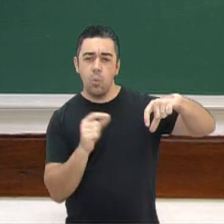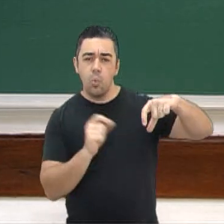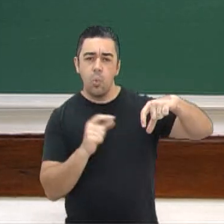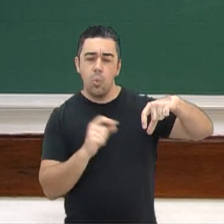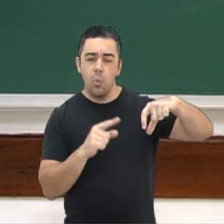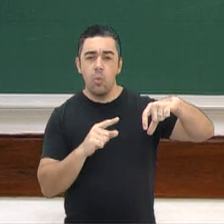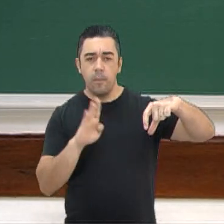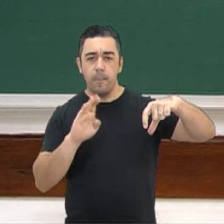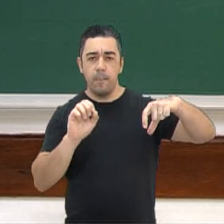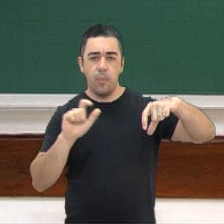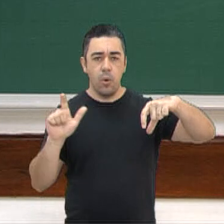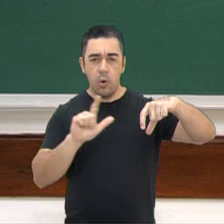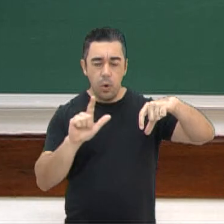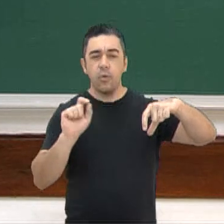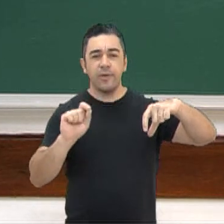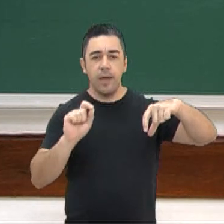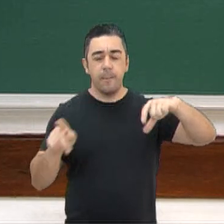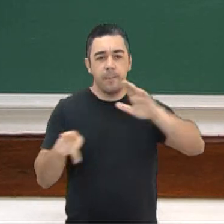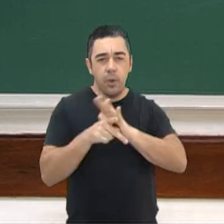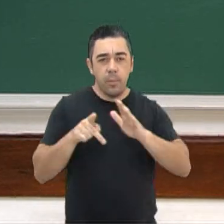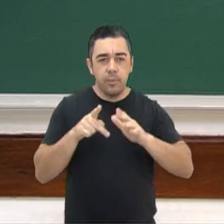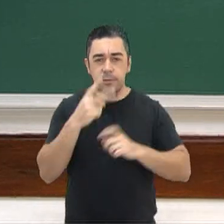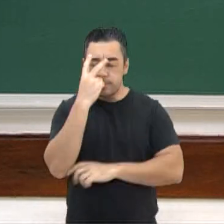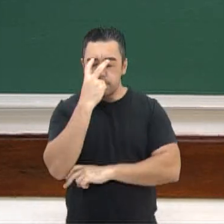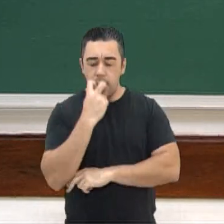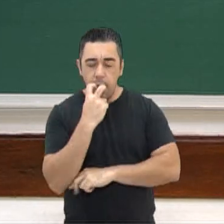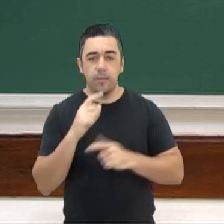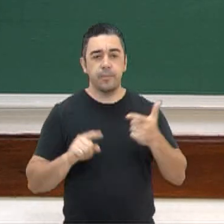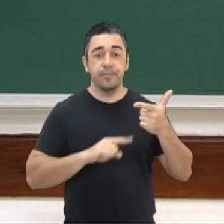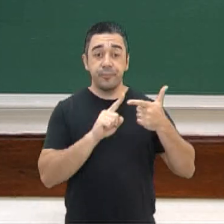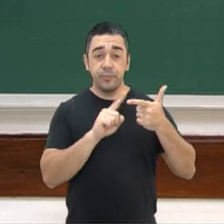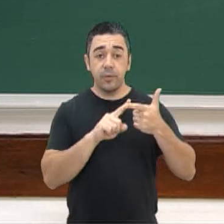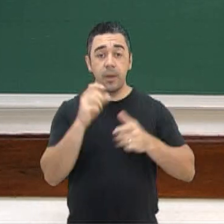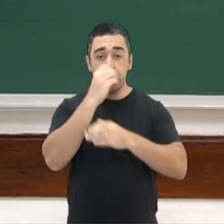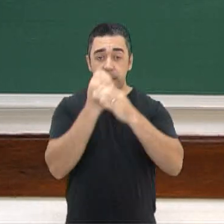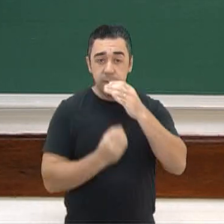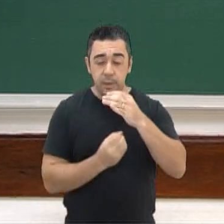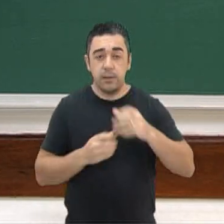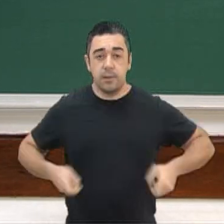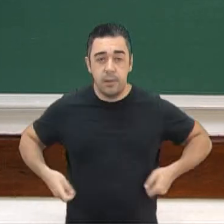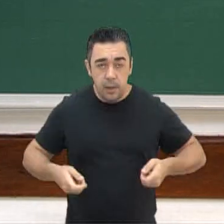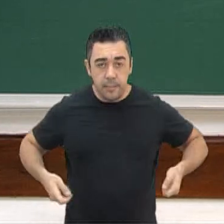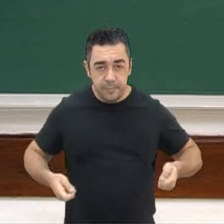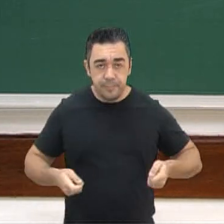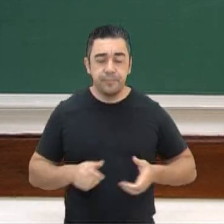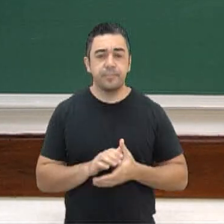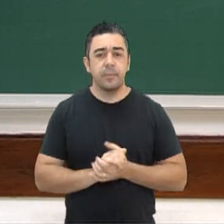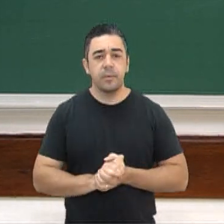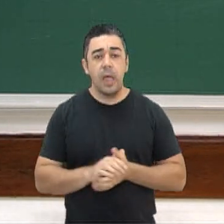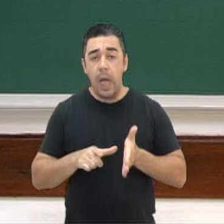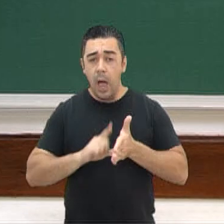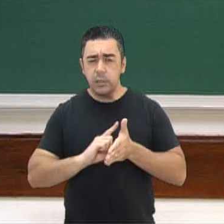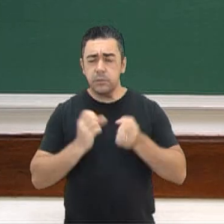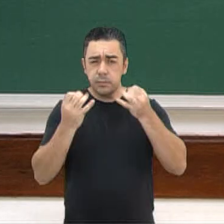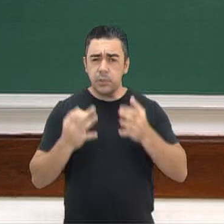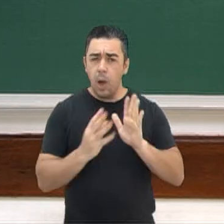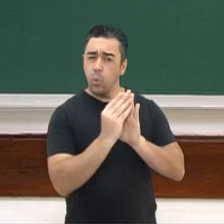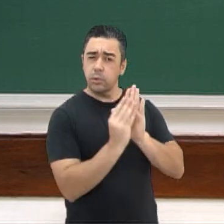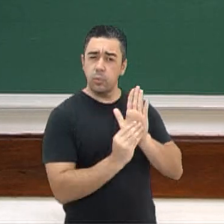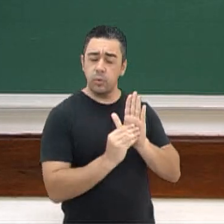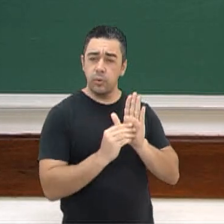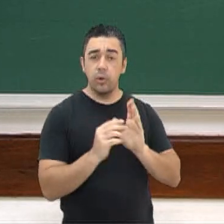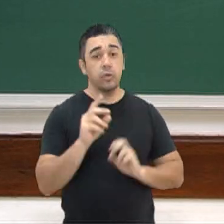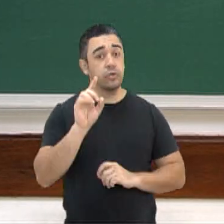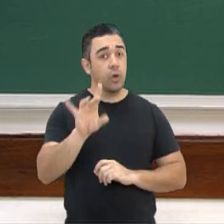o basquetebol em cadeira de rodas. Antes de falarmos sobre os conteúdos e fazermos uma revisão, gostaria de